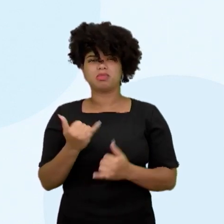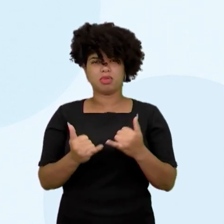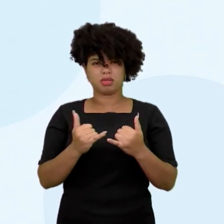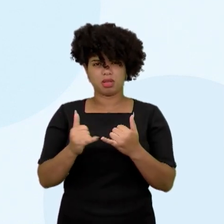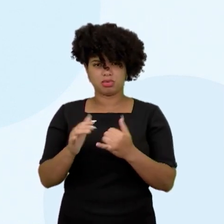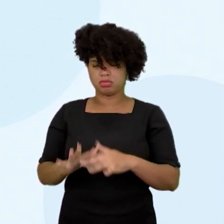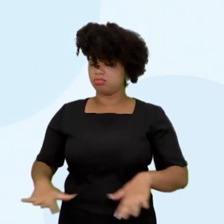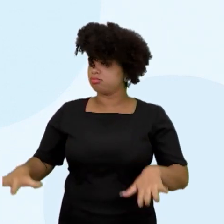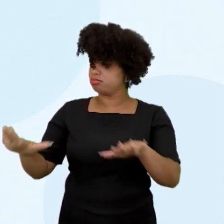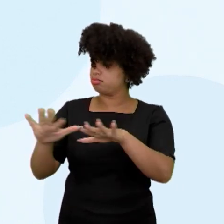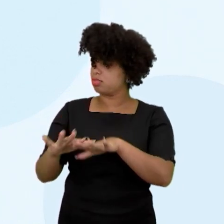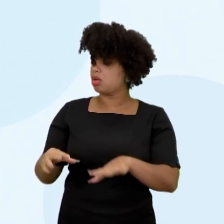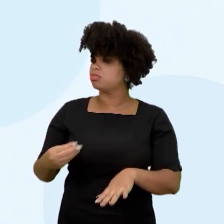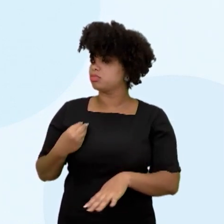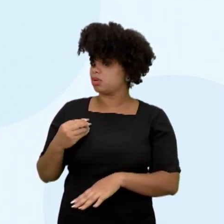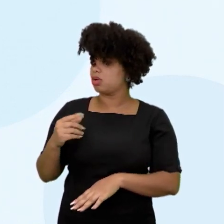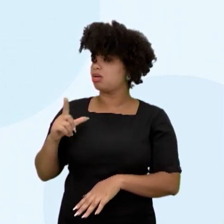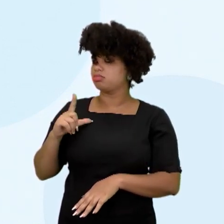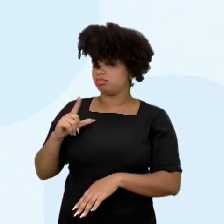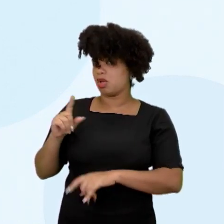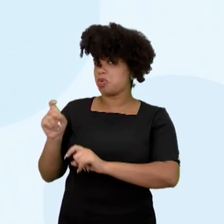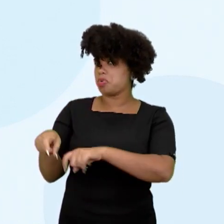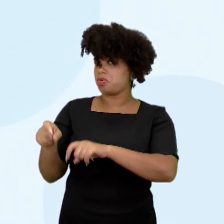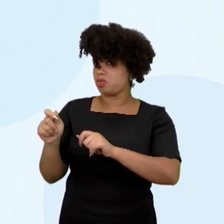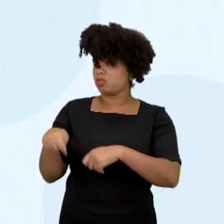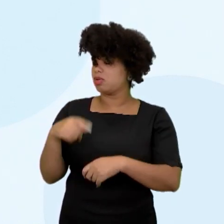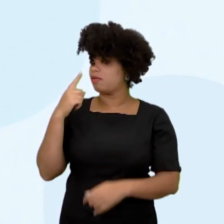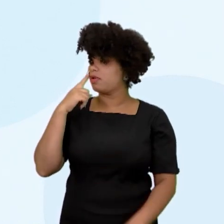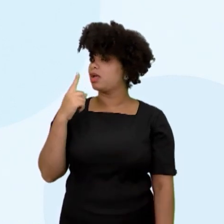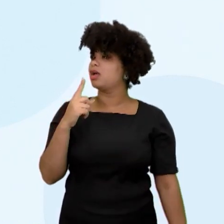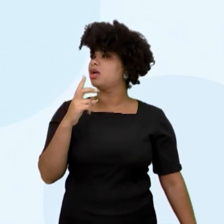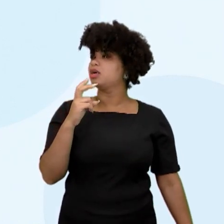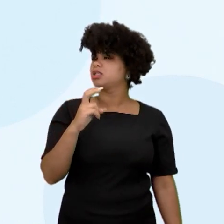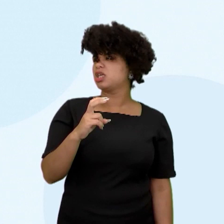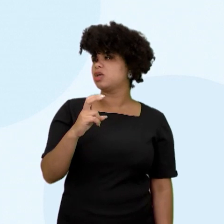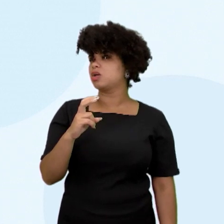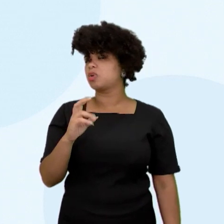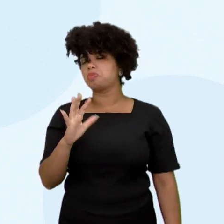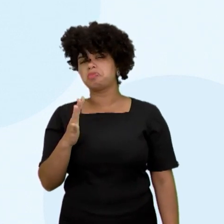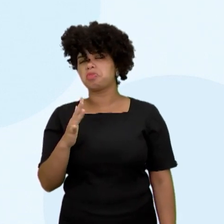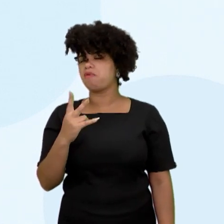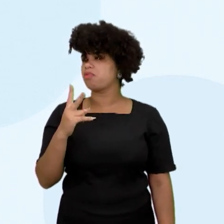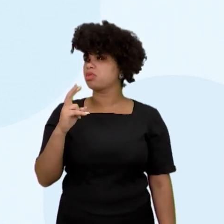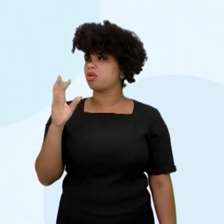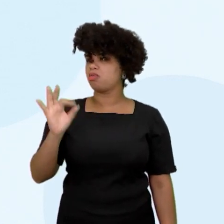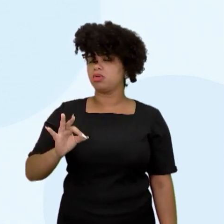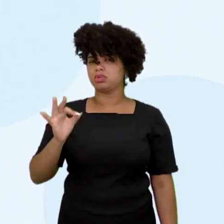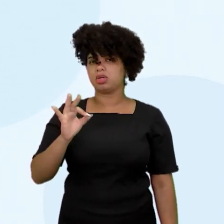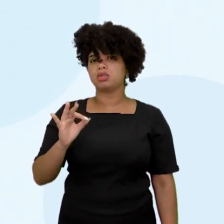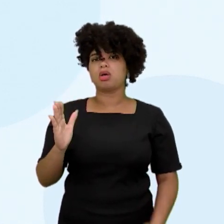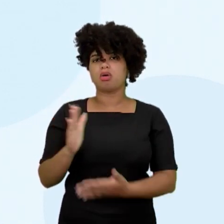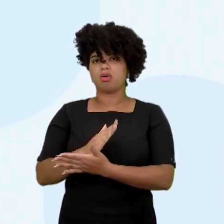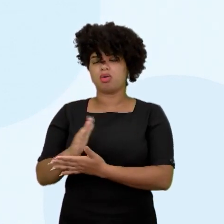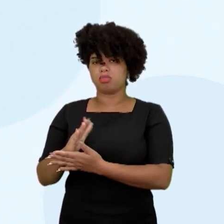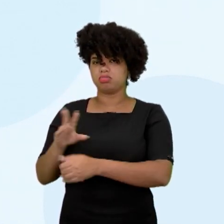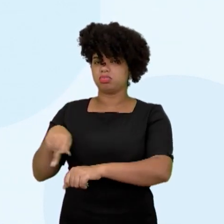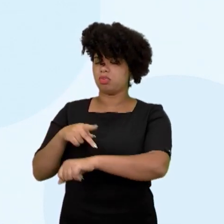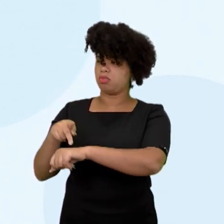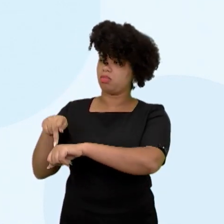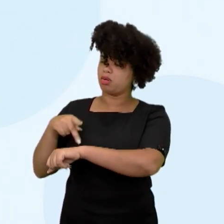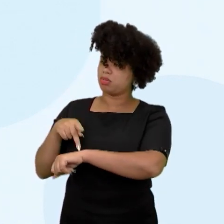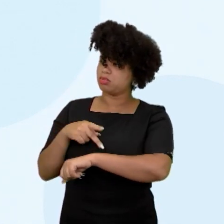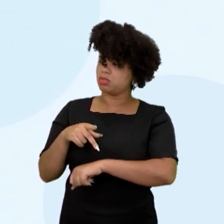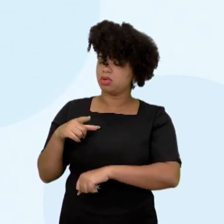seu território. Então a gente observa que está lá entre 5% a 25%, né, os países que têm aí